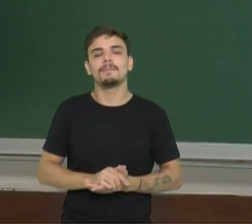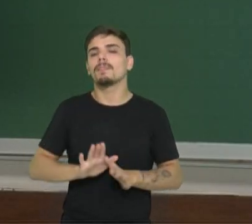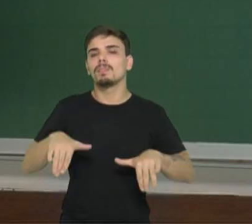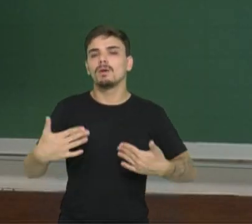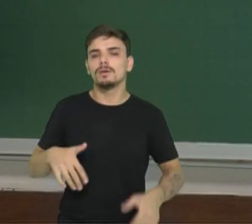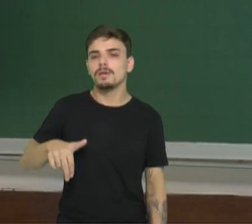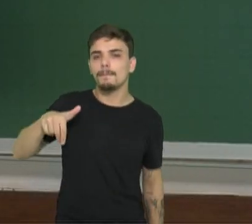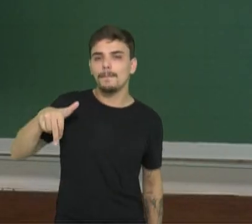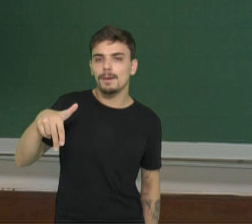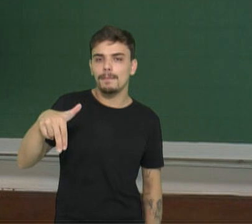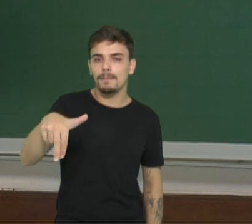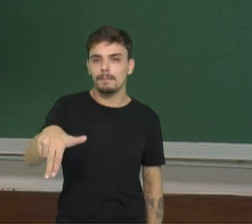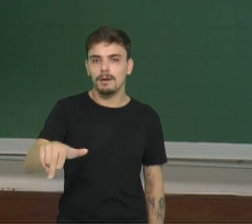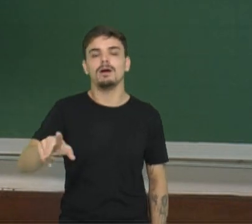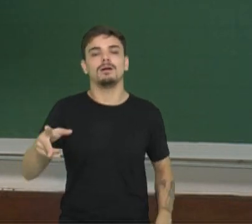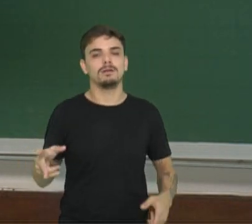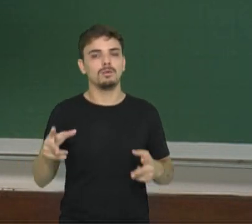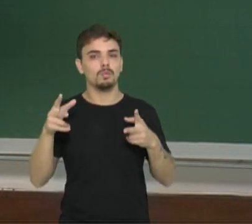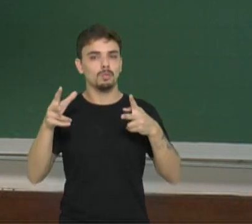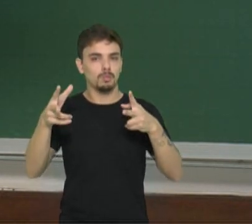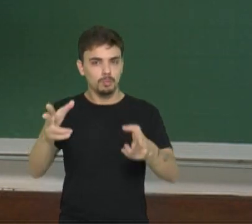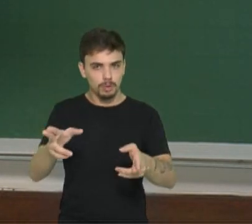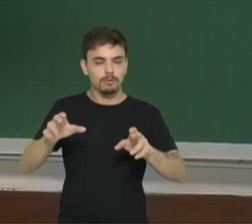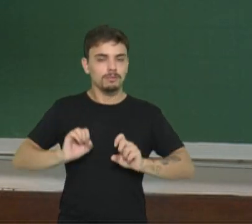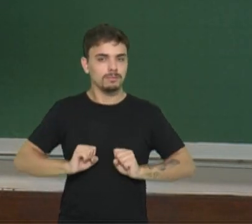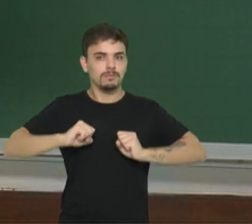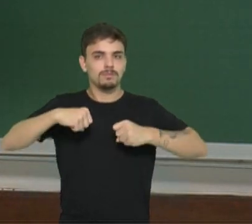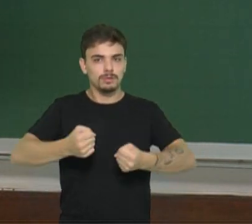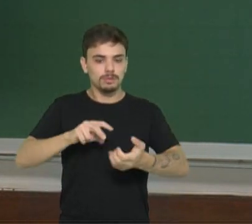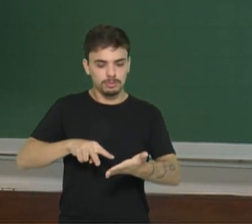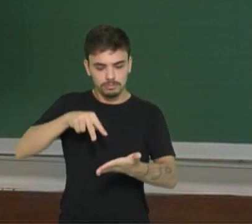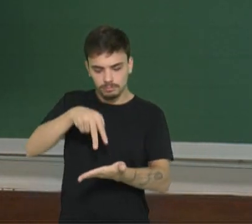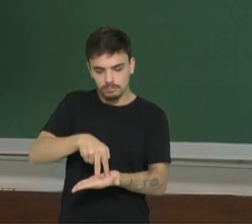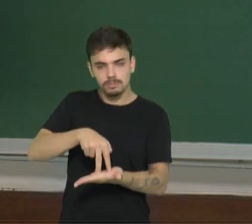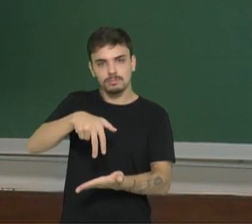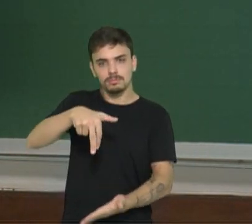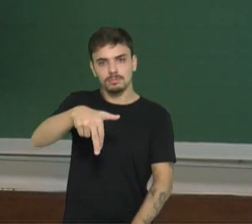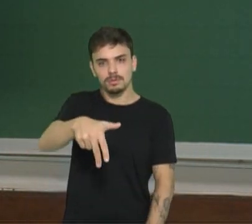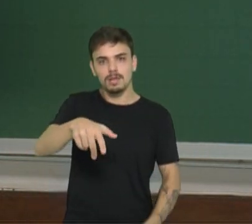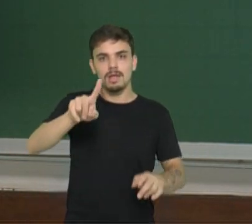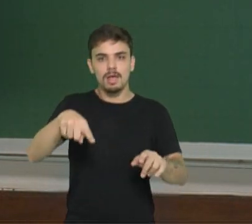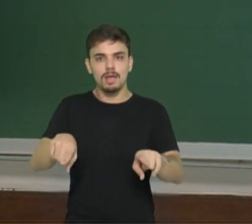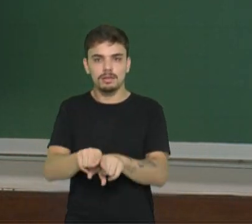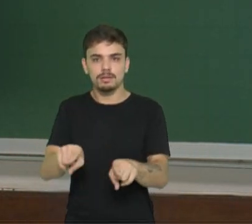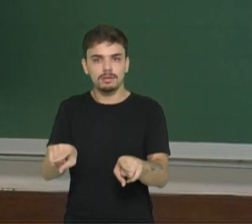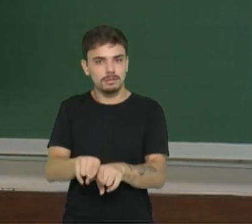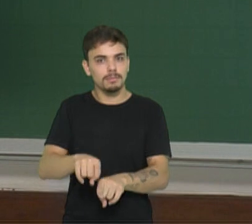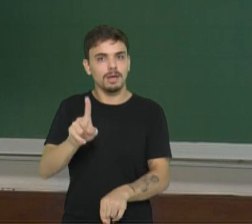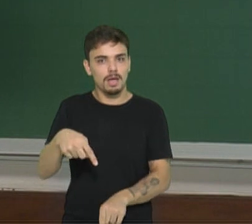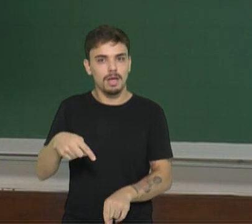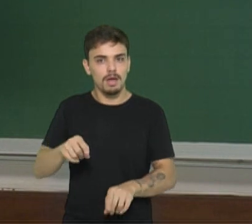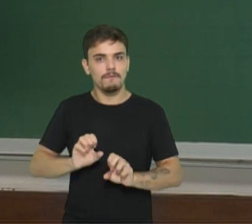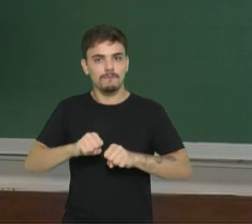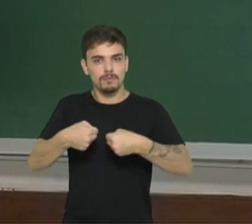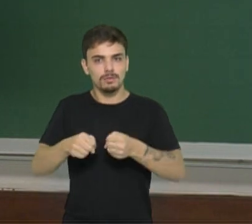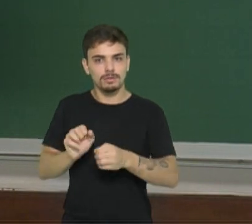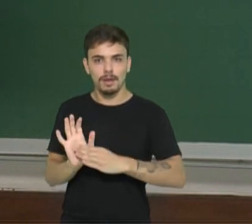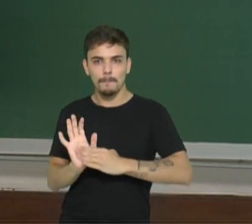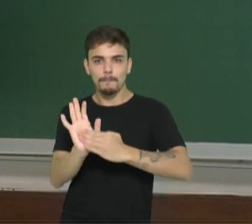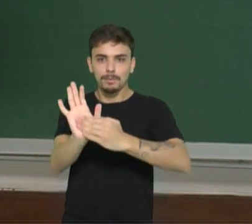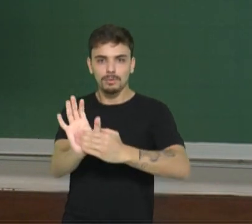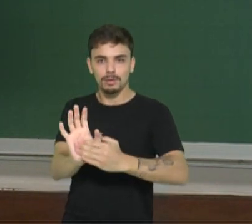a mesma força que nós pisamos no solo é a força que o solo está empurrando a gente para frente. Então,